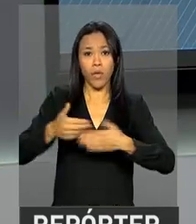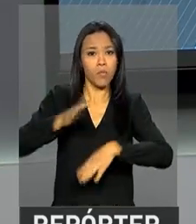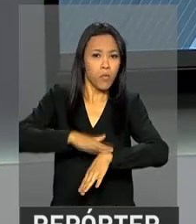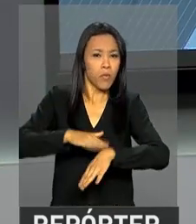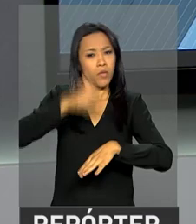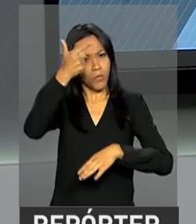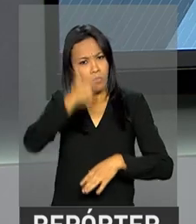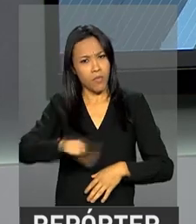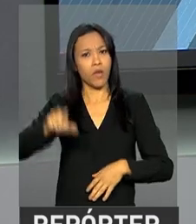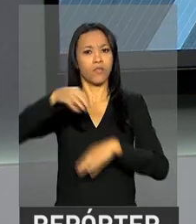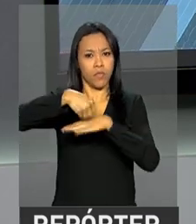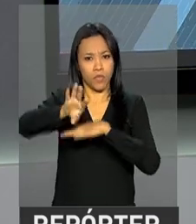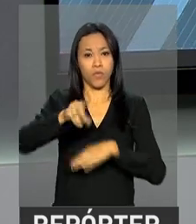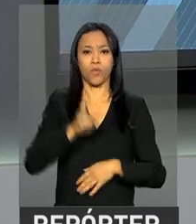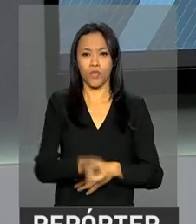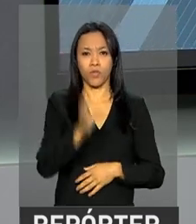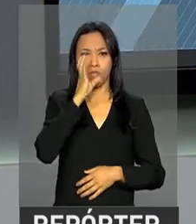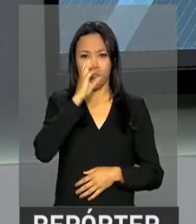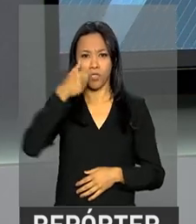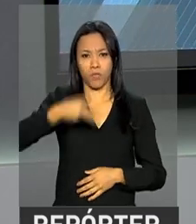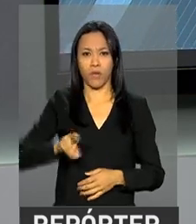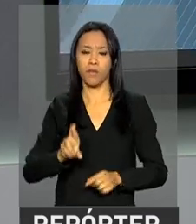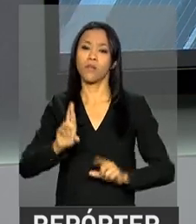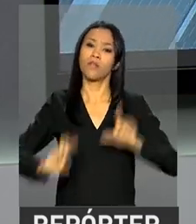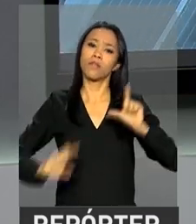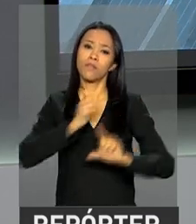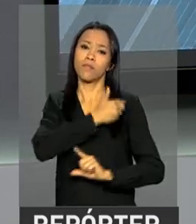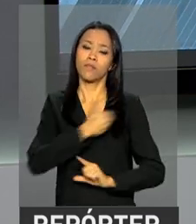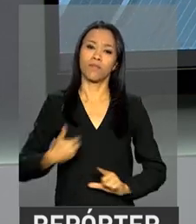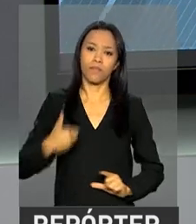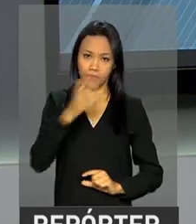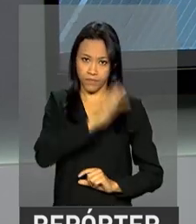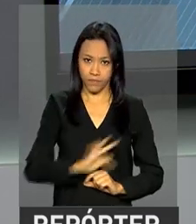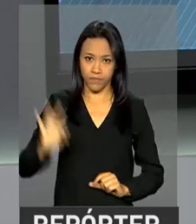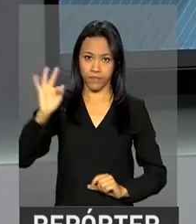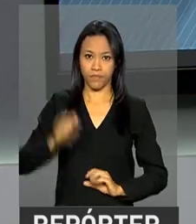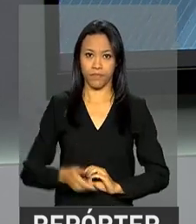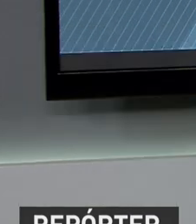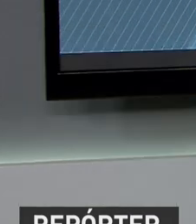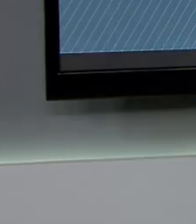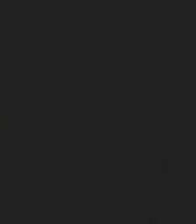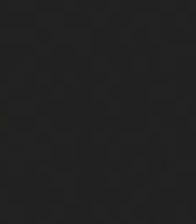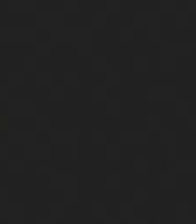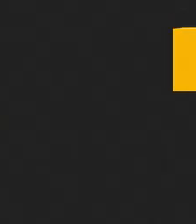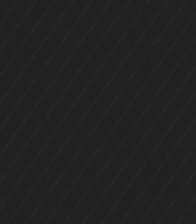momento com mais informações. Continue com a gente na NBR, a TV do Governo Federal.